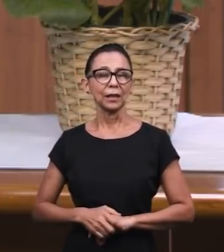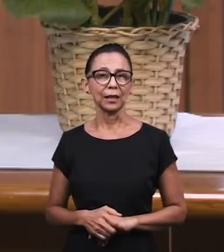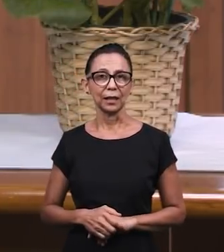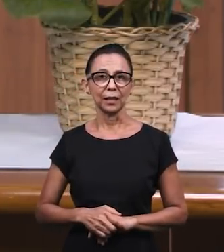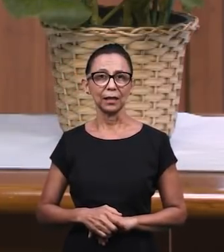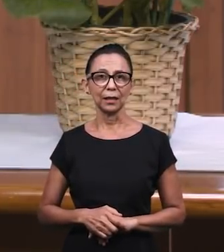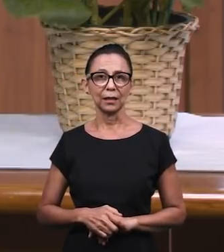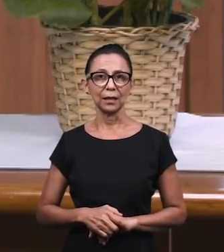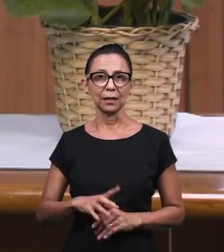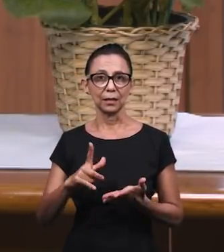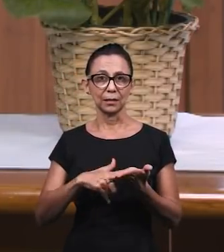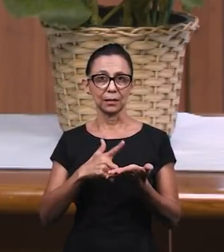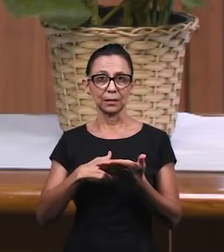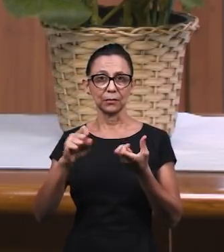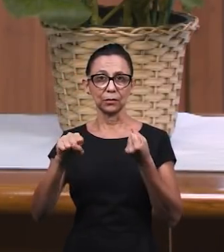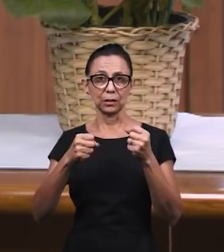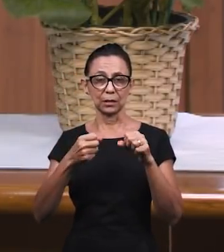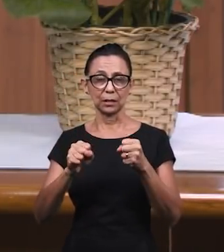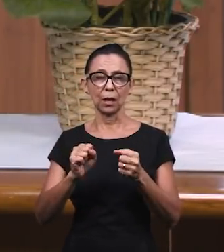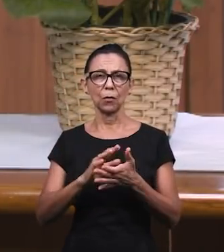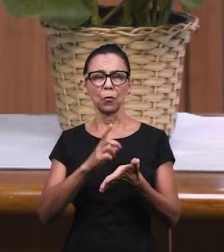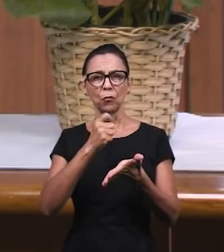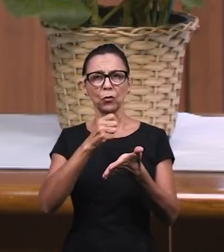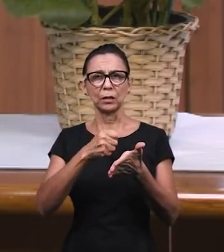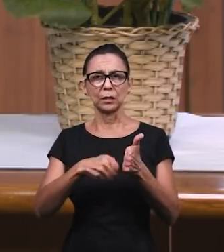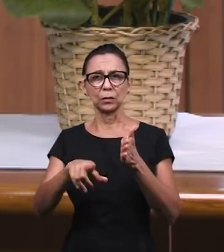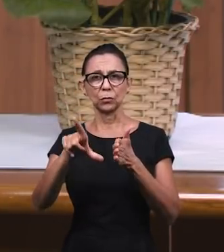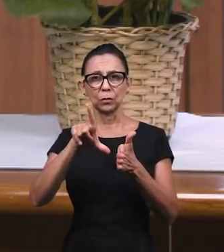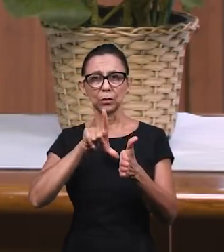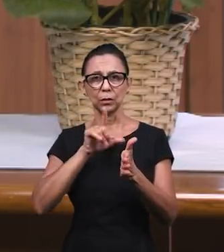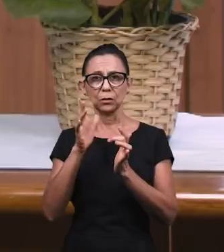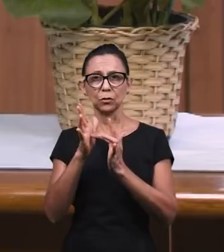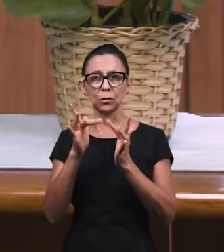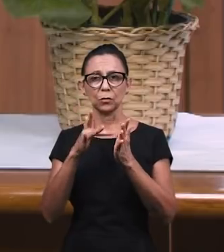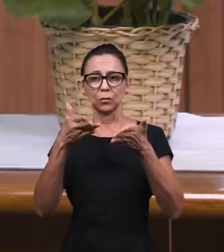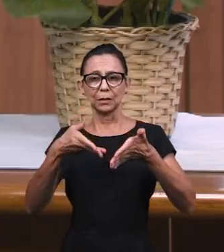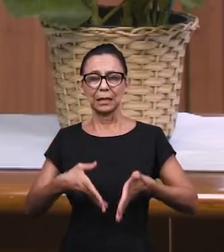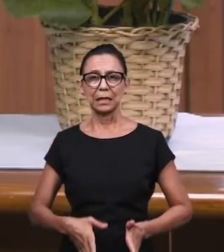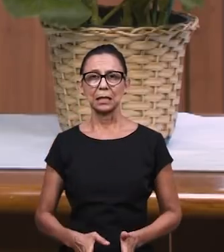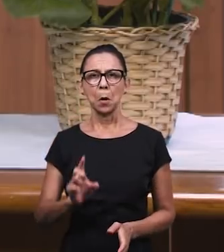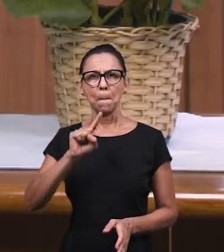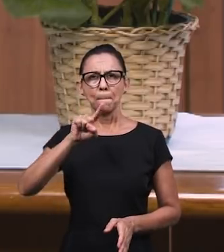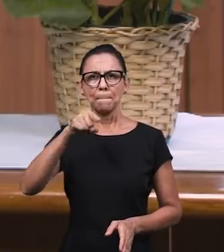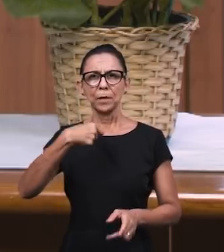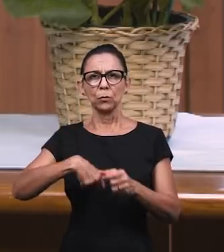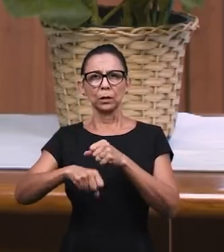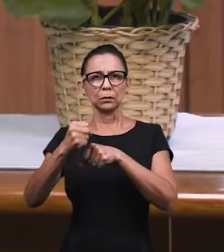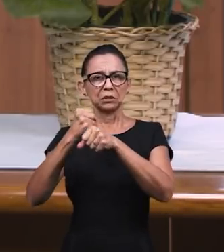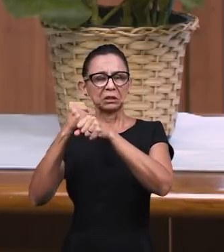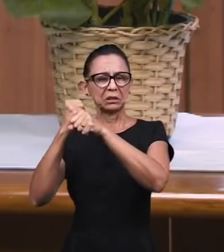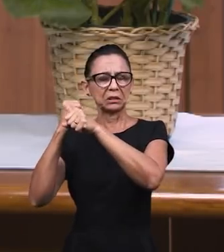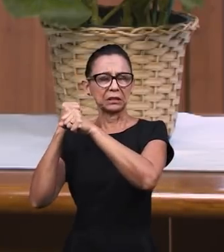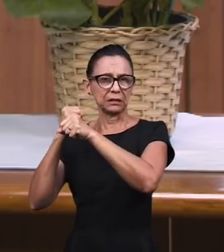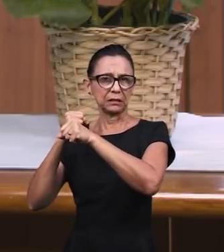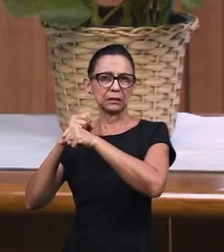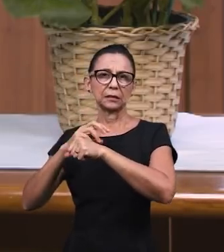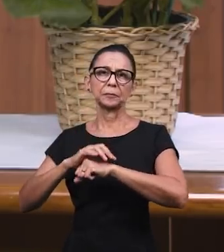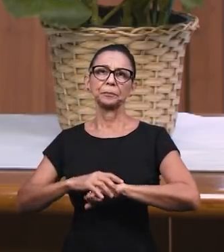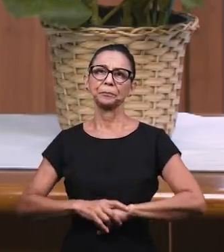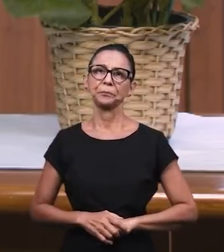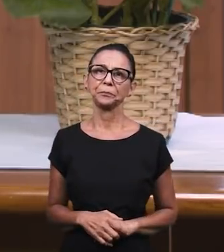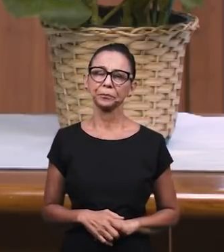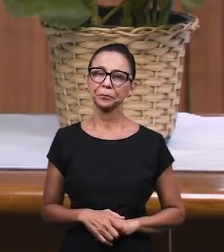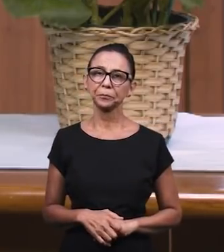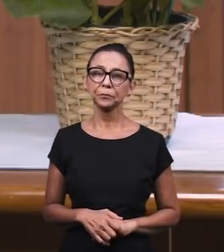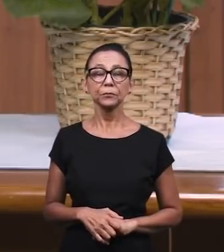nascer. E nesse salmo, nesse louvor, ele profetiza esse grande dia, esse maravilhoso dia em